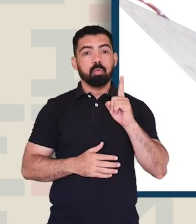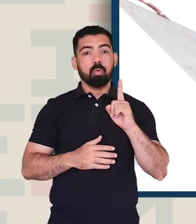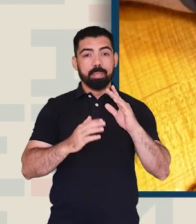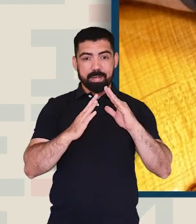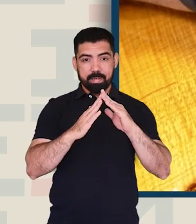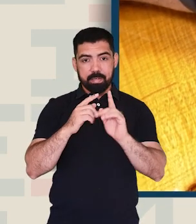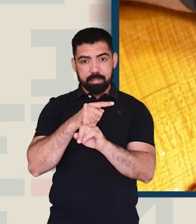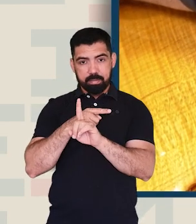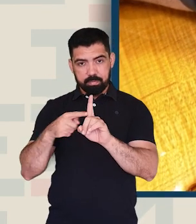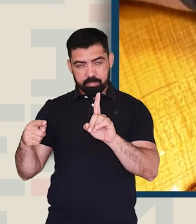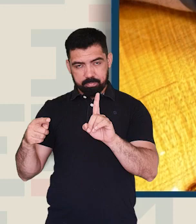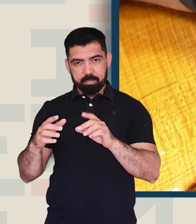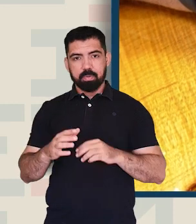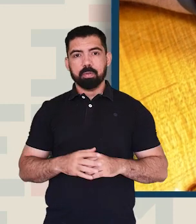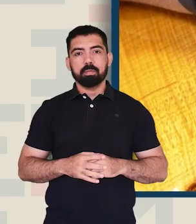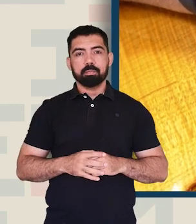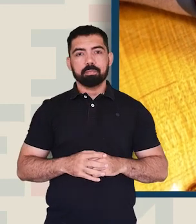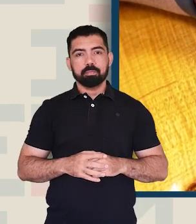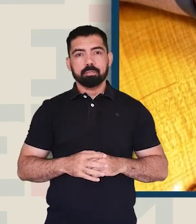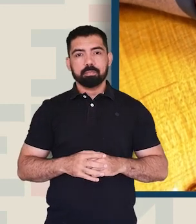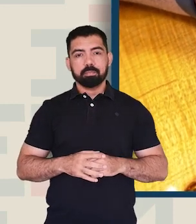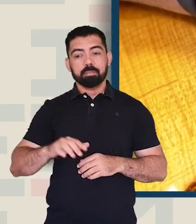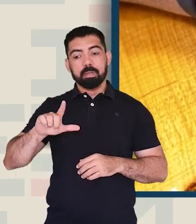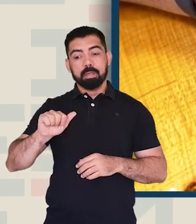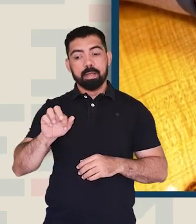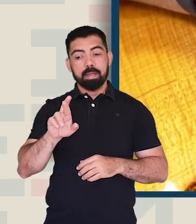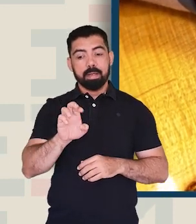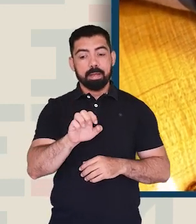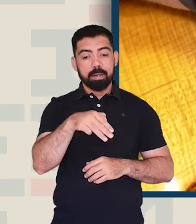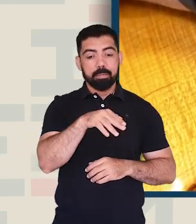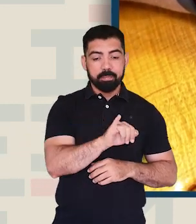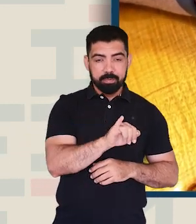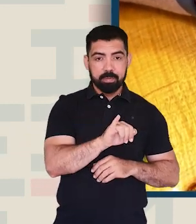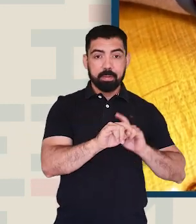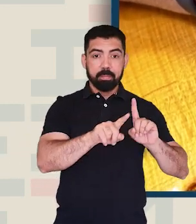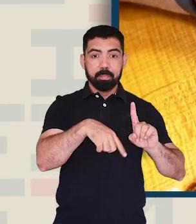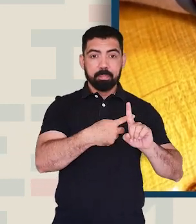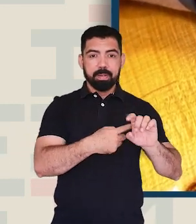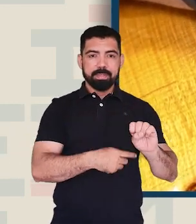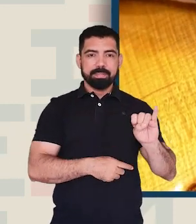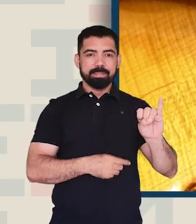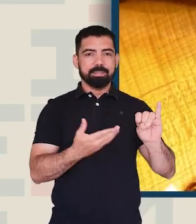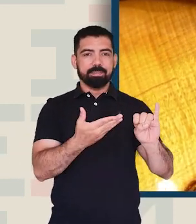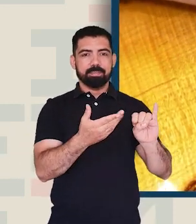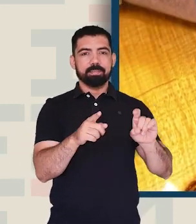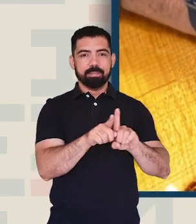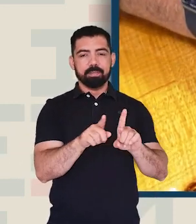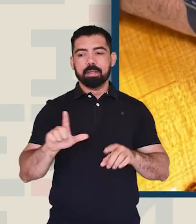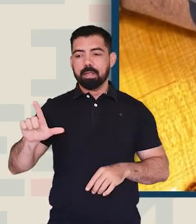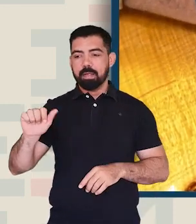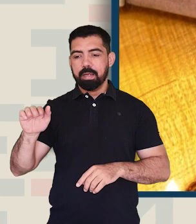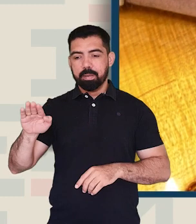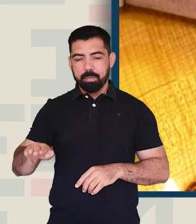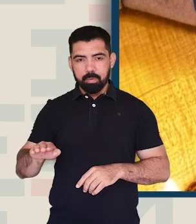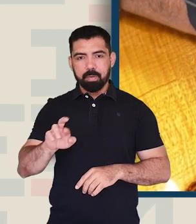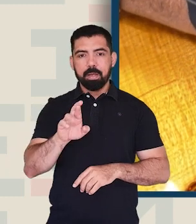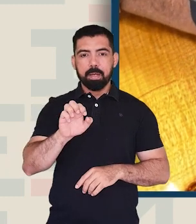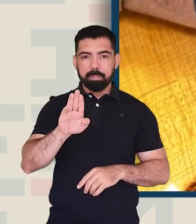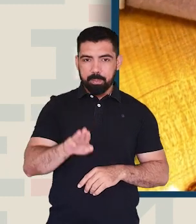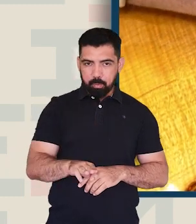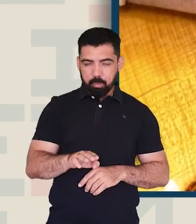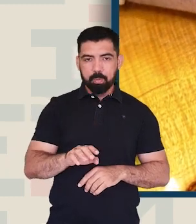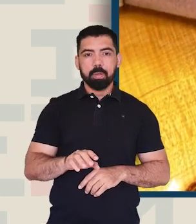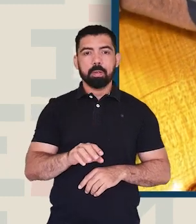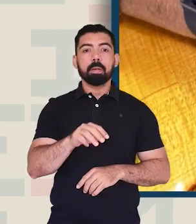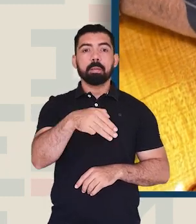ó. Meia, mais uma casa. Lá, Ré, Mi e o Si aqui. Tá? Então, ó. Lá menor, Ré